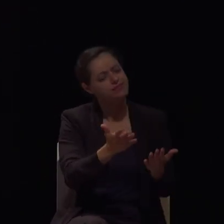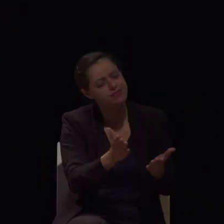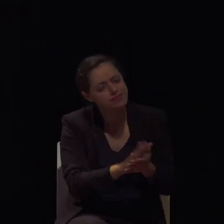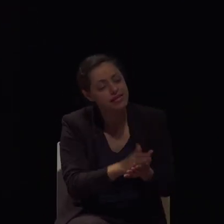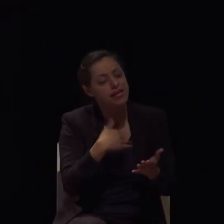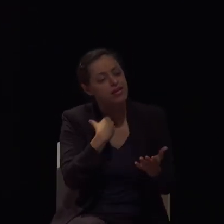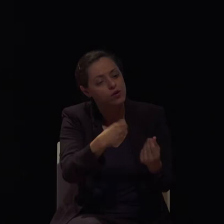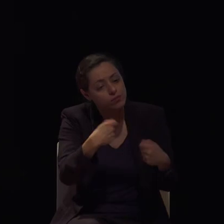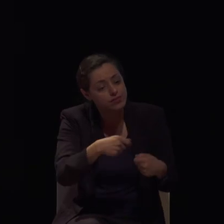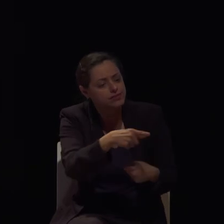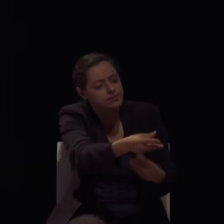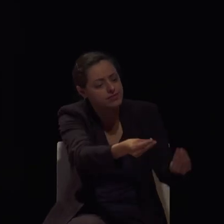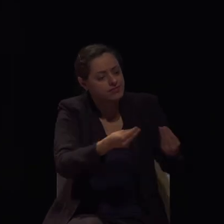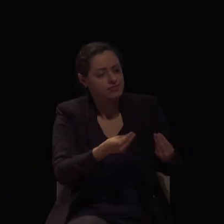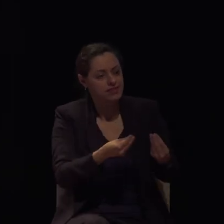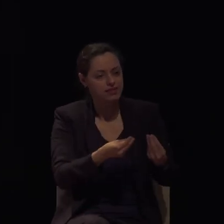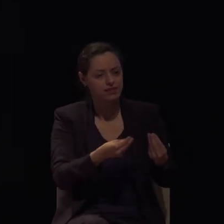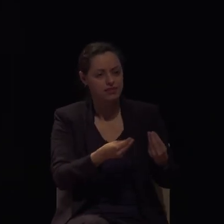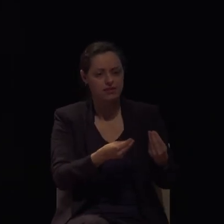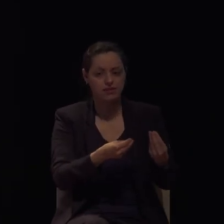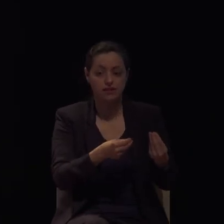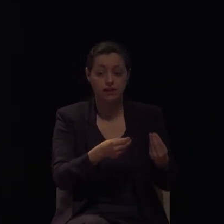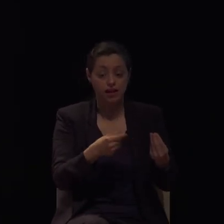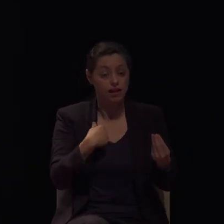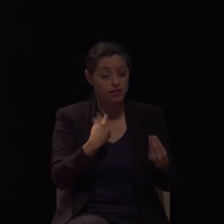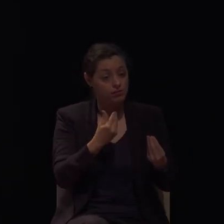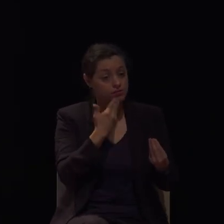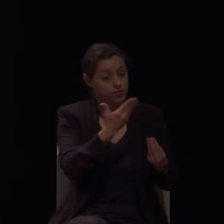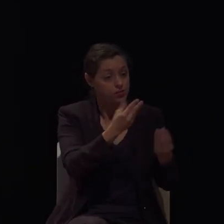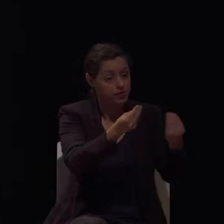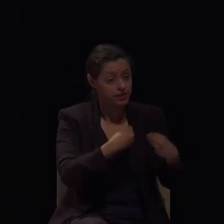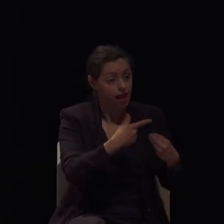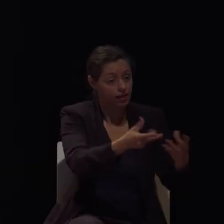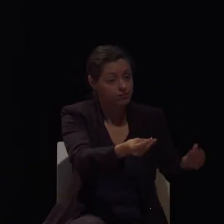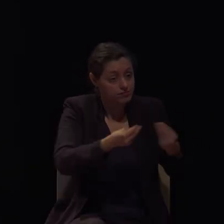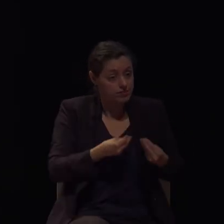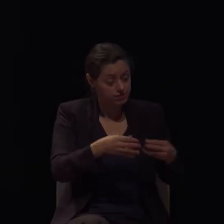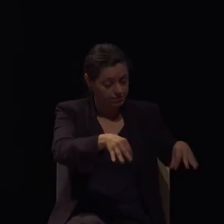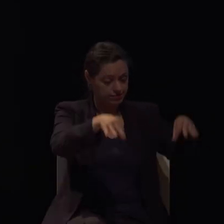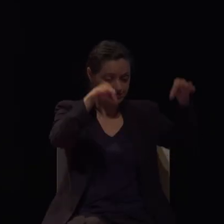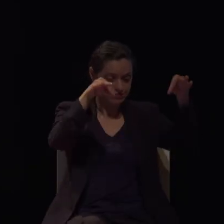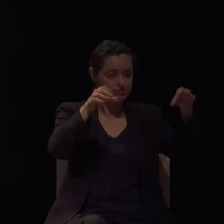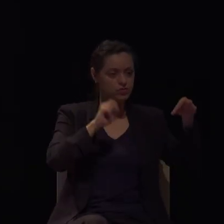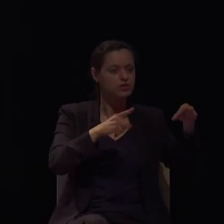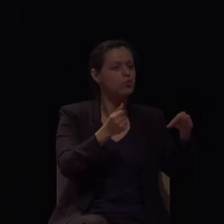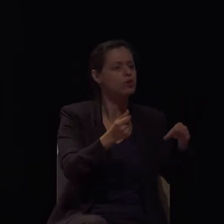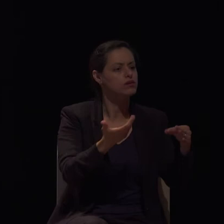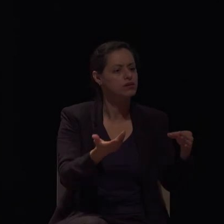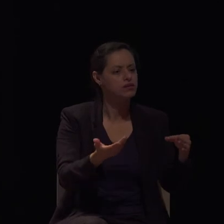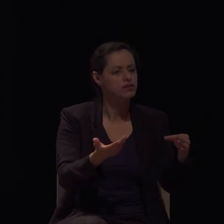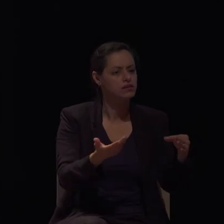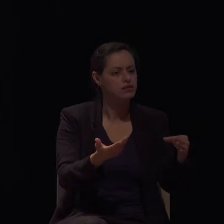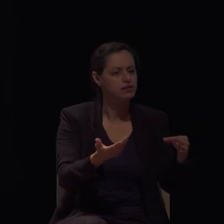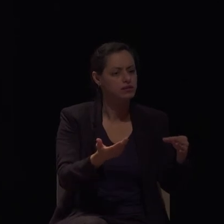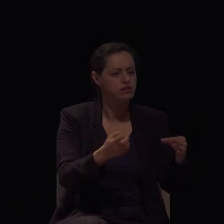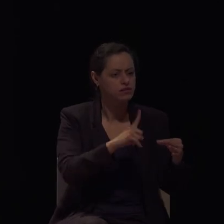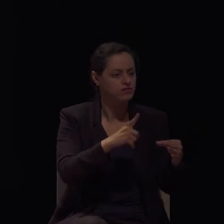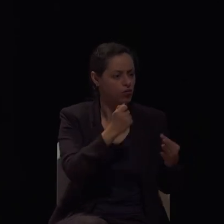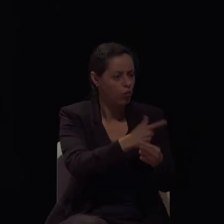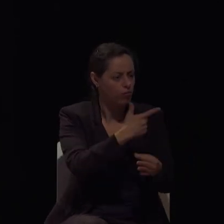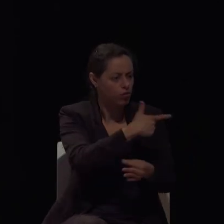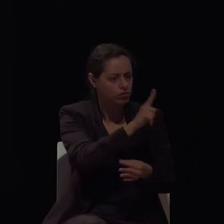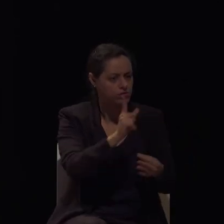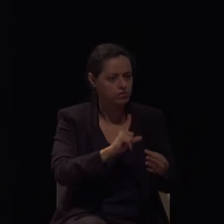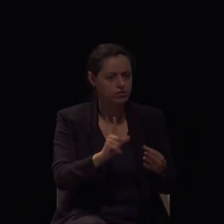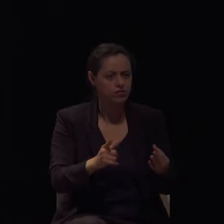me dá um vestido desse aí eu falei tá bom e me deu um vestido né eu falei quanto ela falou não vai levar outro falei não